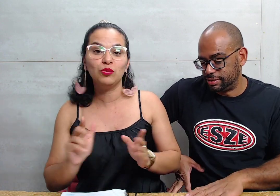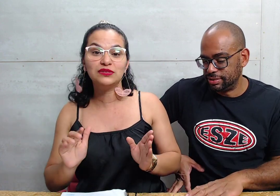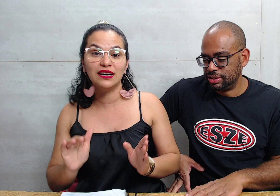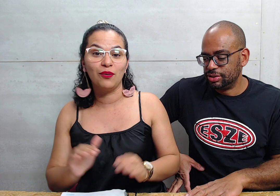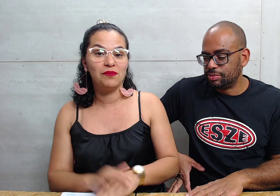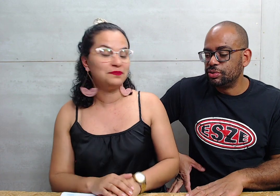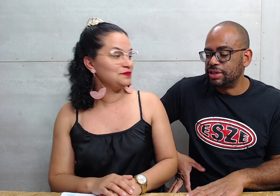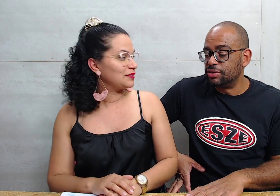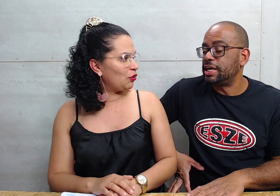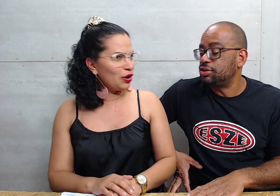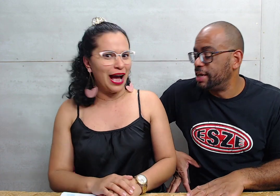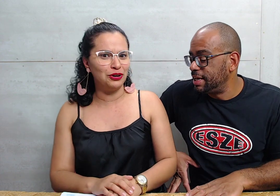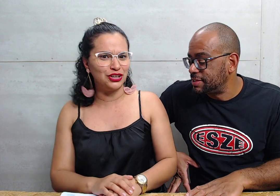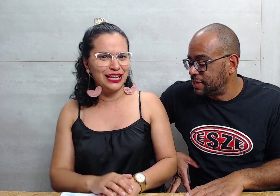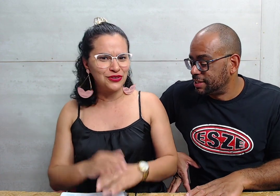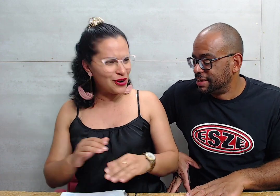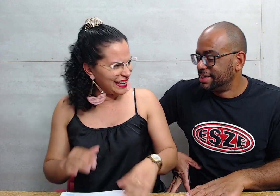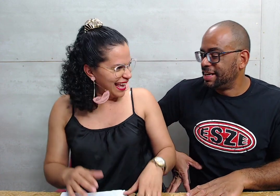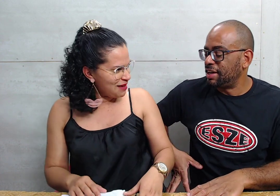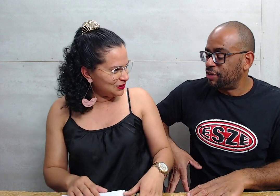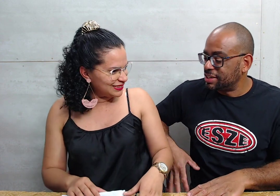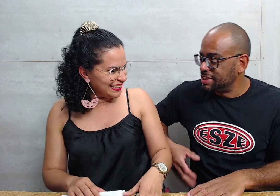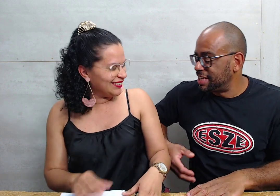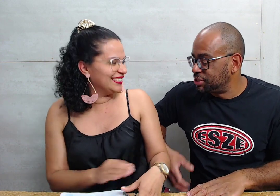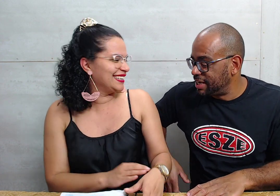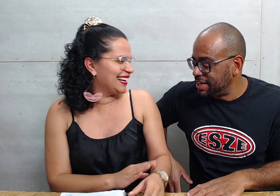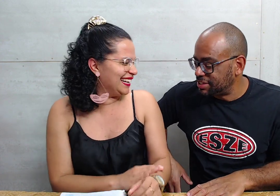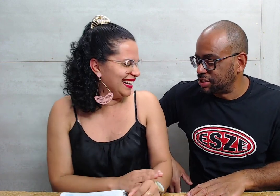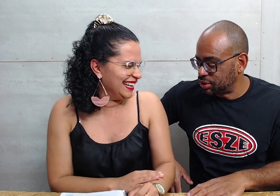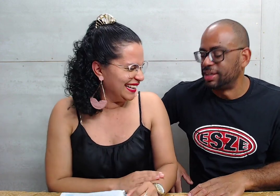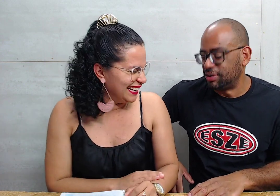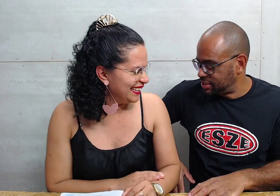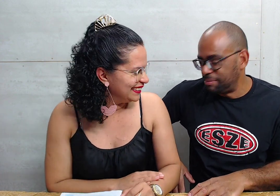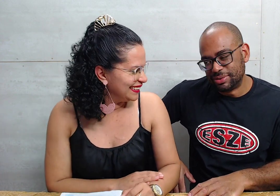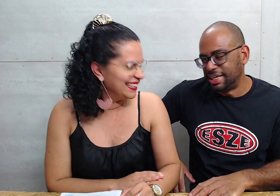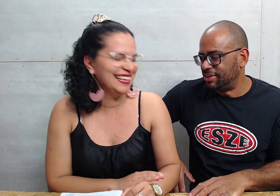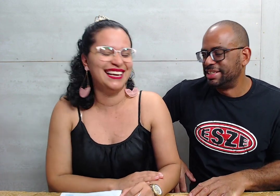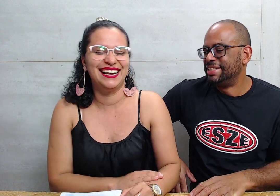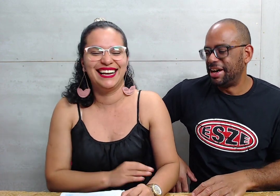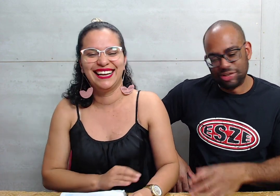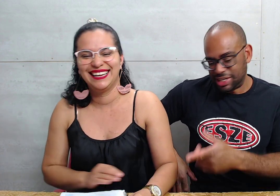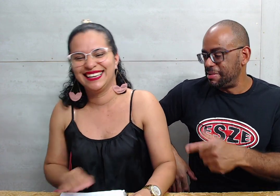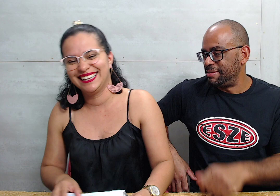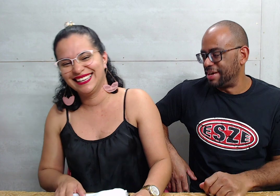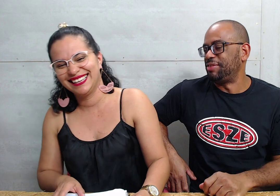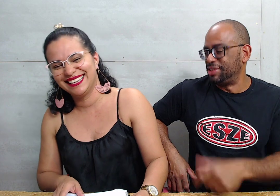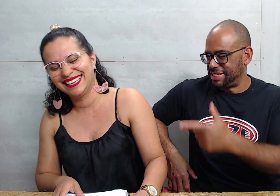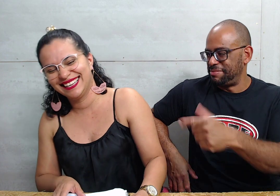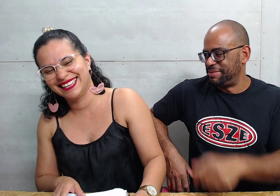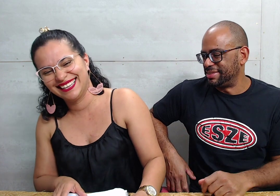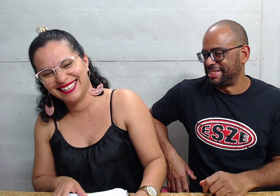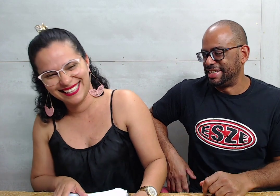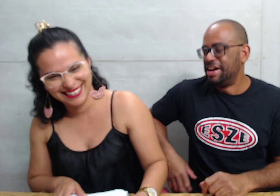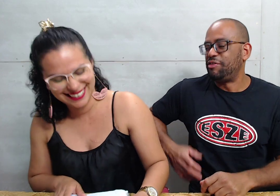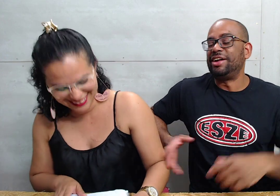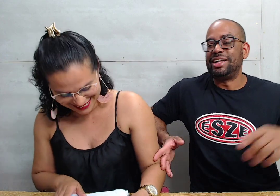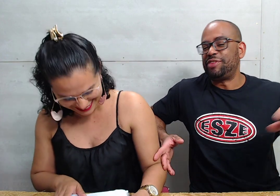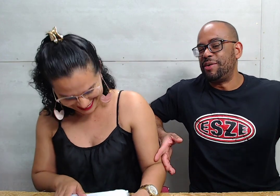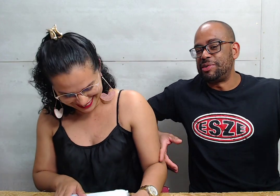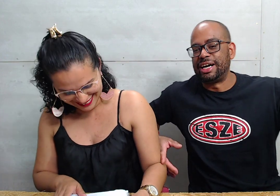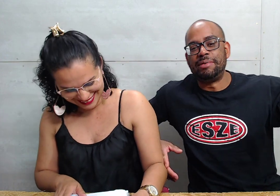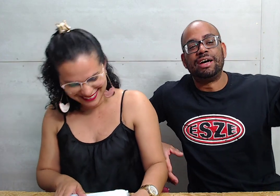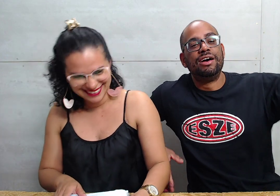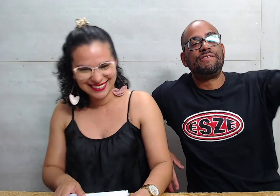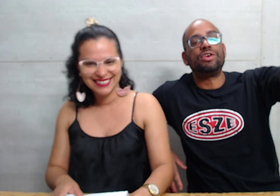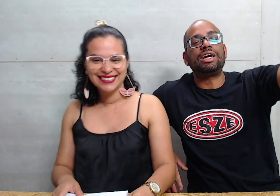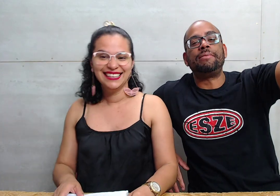bundão. Bundão. Você é jornalista? O quê? Ele falou assim, você é jornalista, sou, então você é bundão. É você mesmo, é você mesmo. Falou, ainda falou